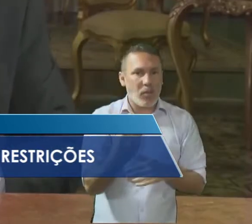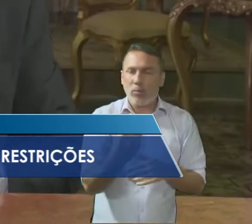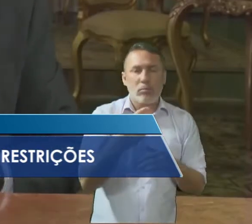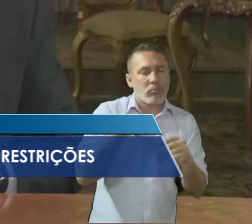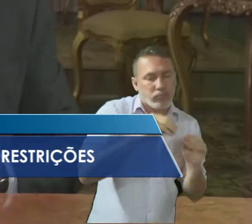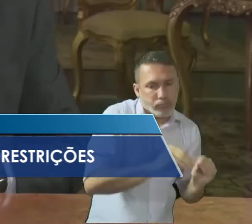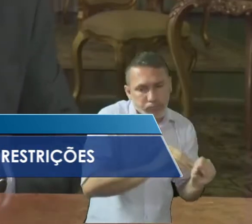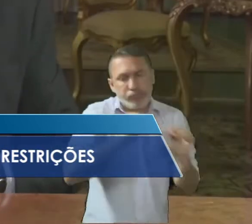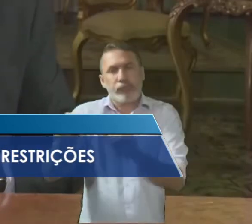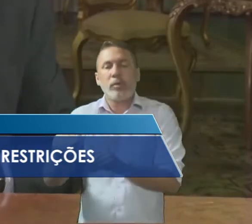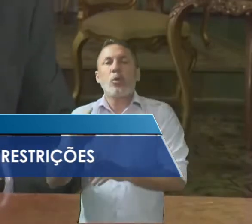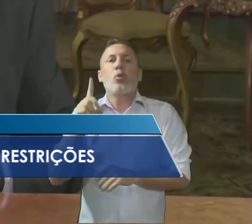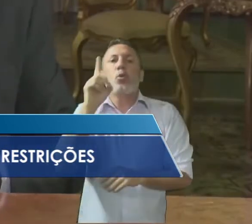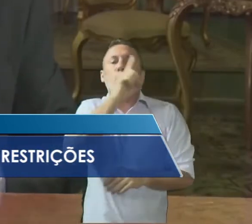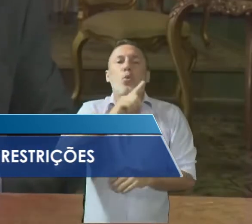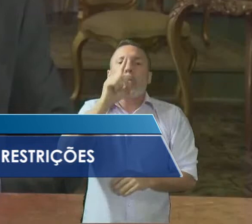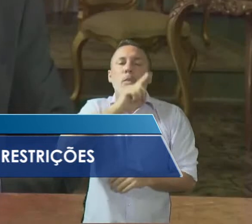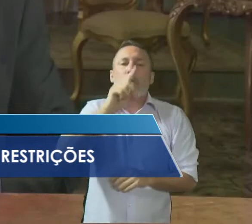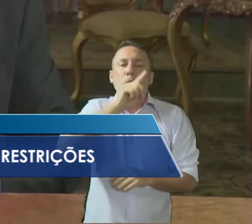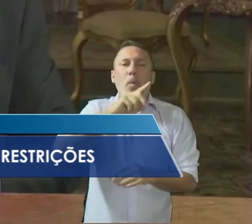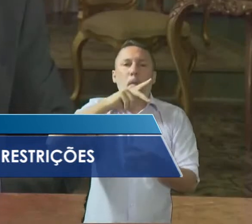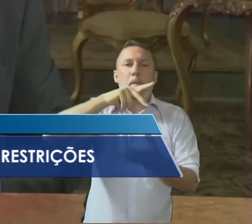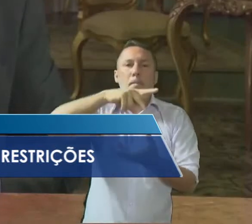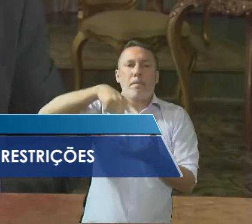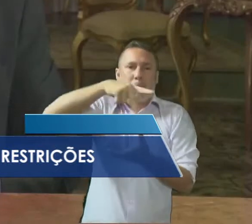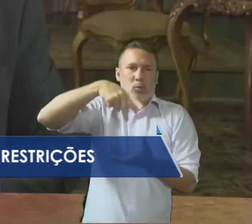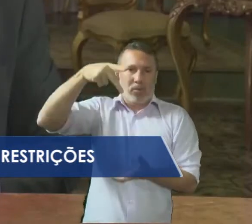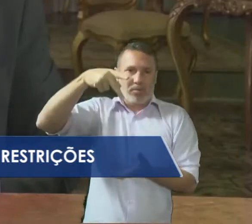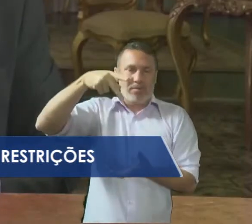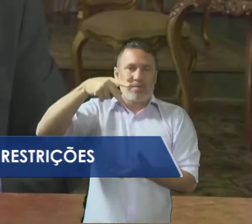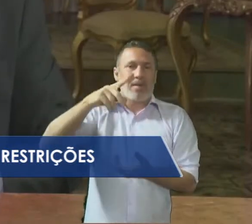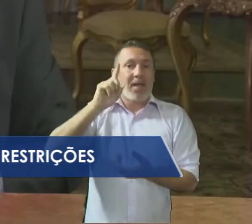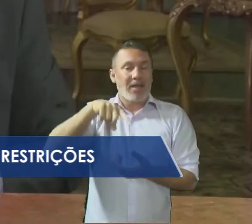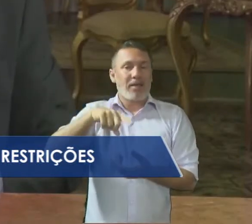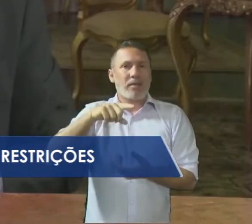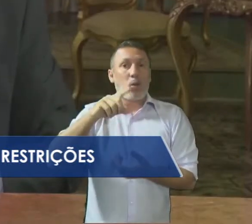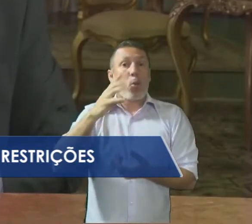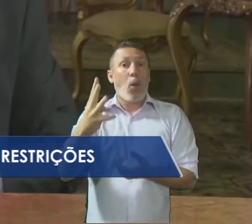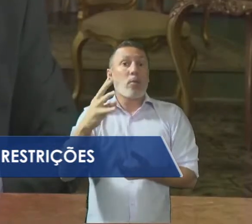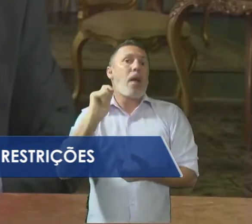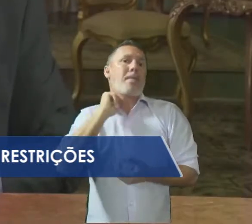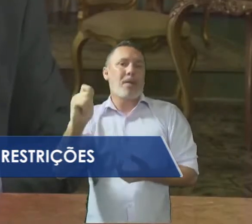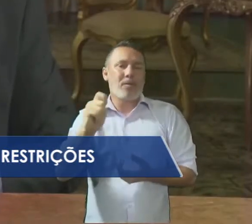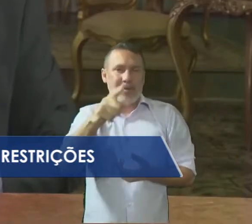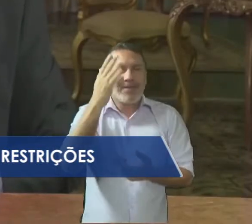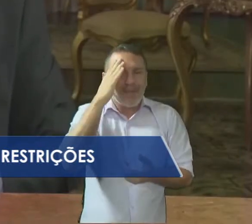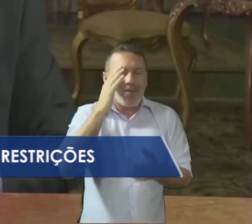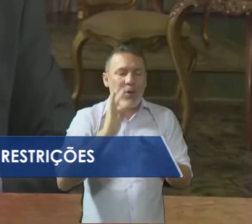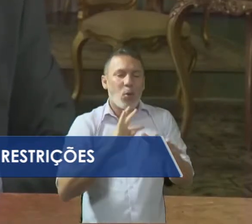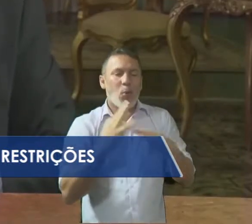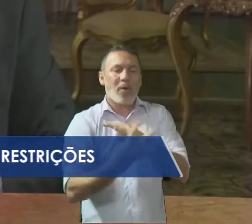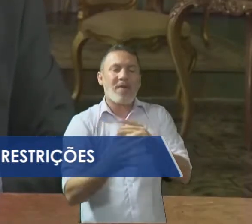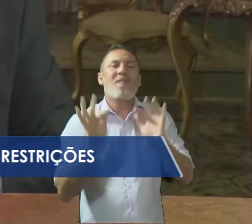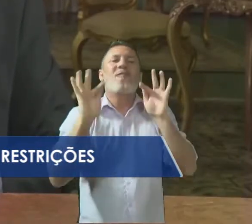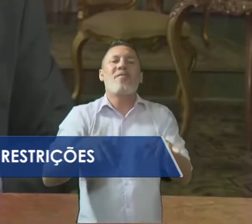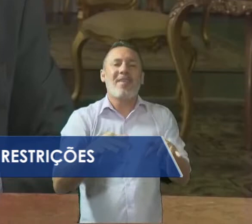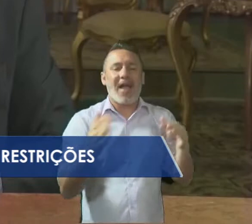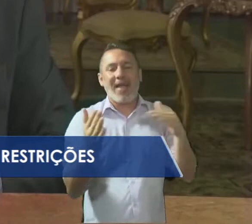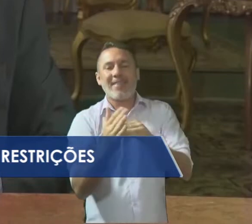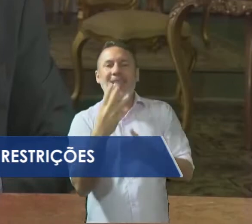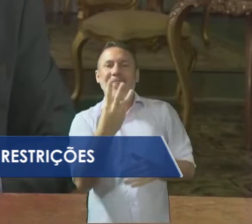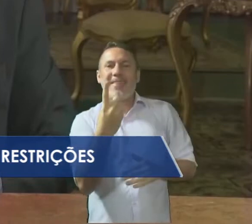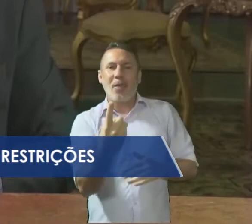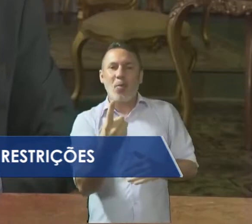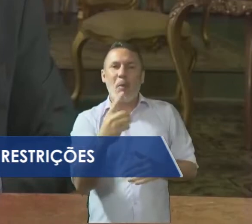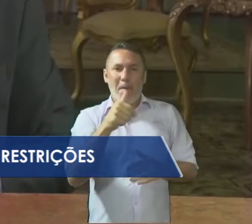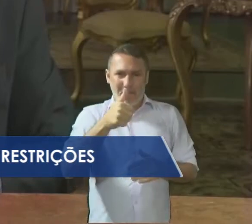para o domingo de Páscoa dia quatro de Abril na quarentena que iria até dia Trinta e Um de